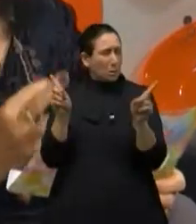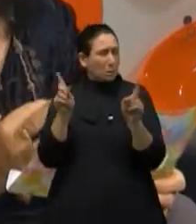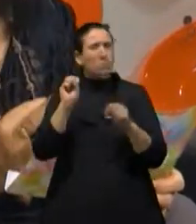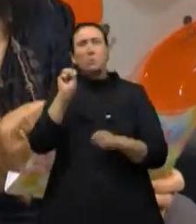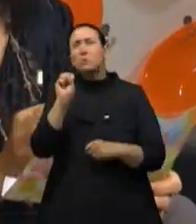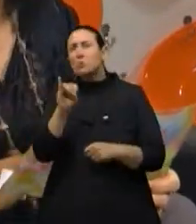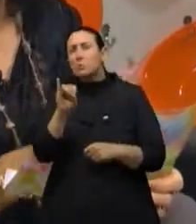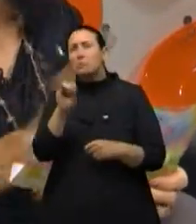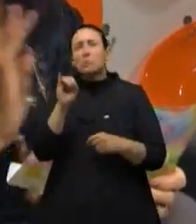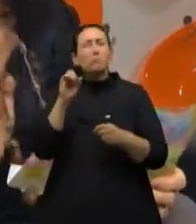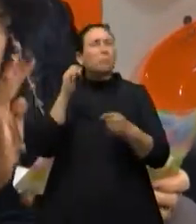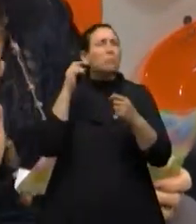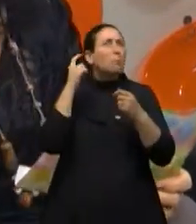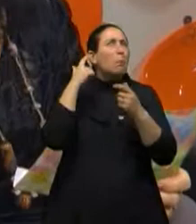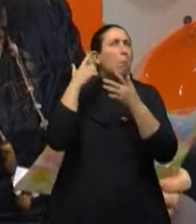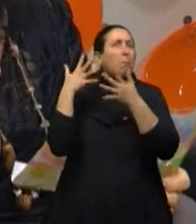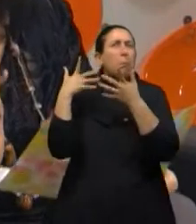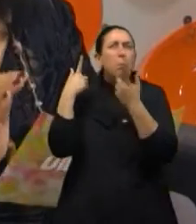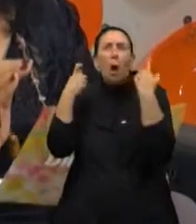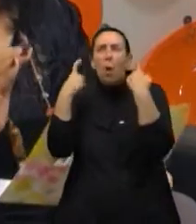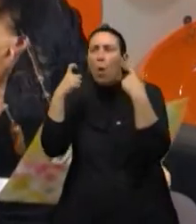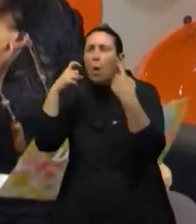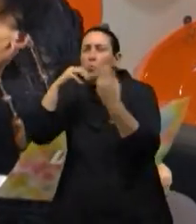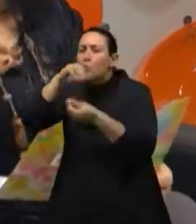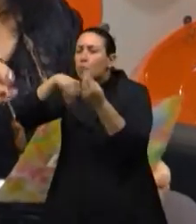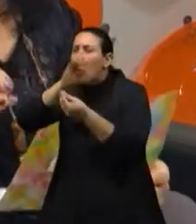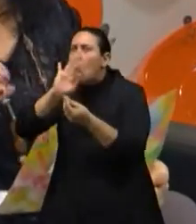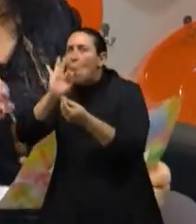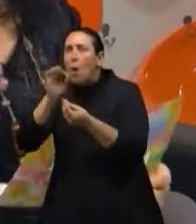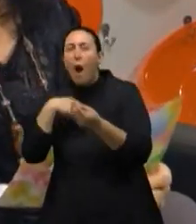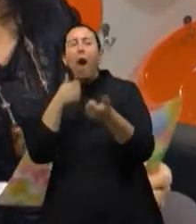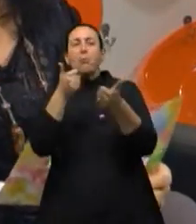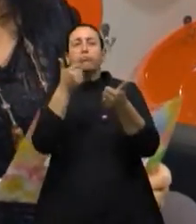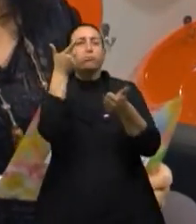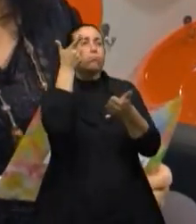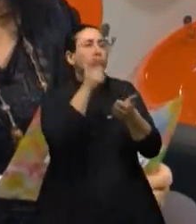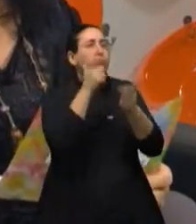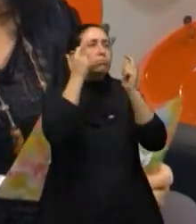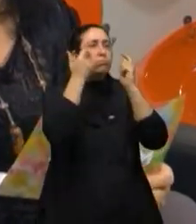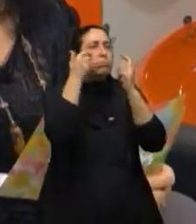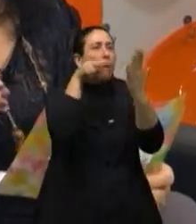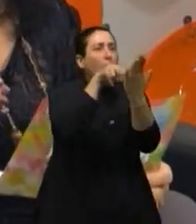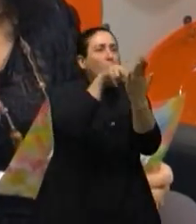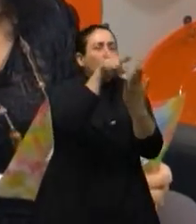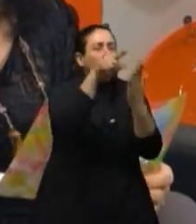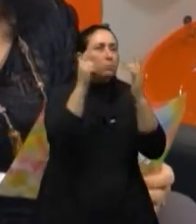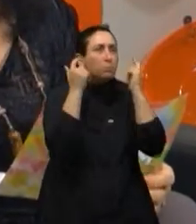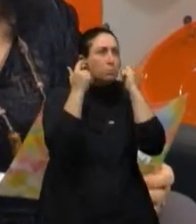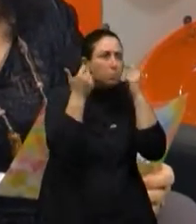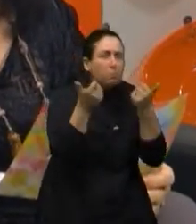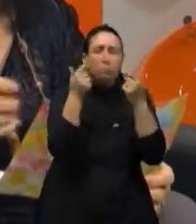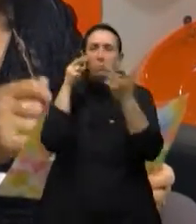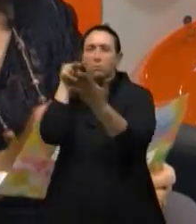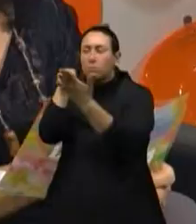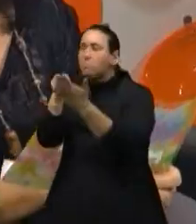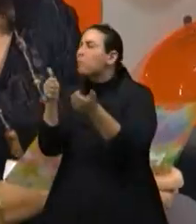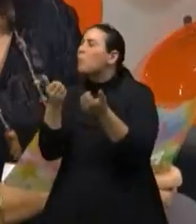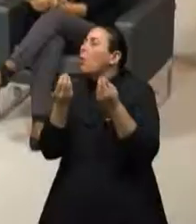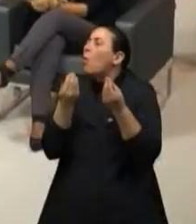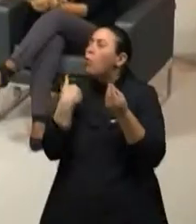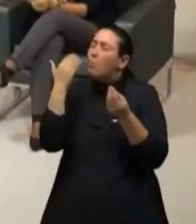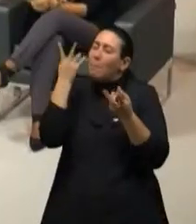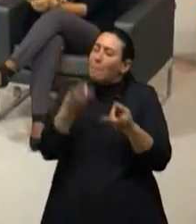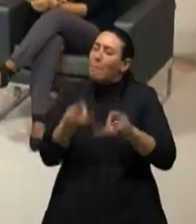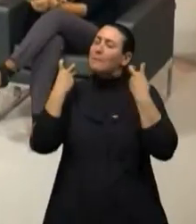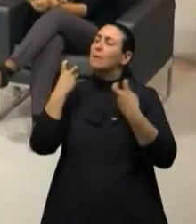muitos barulhos juntos não me confunde eh o que como é que eu posso classificar que tá existindo perda auditiva